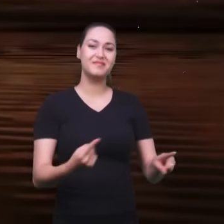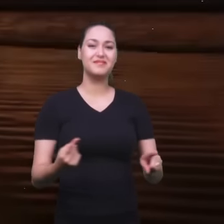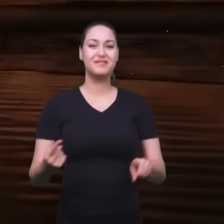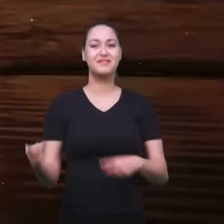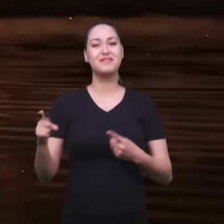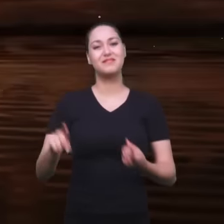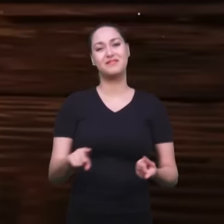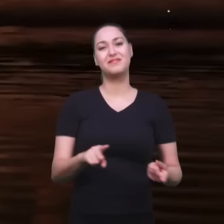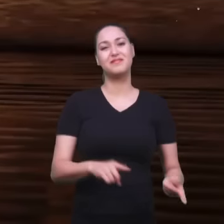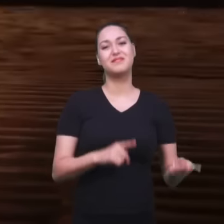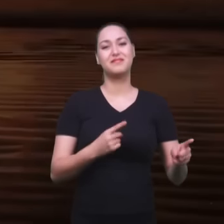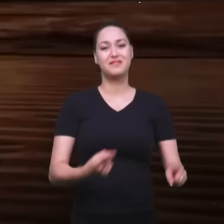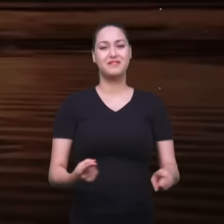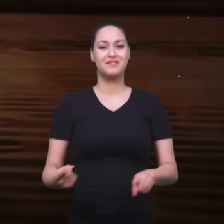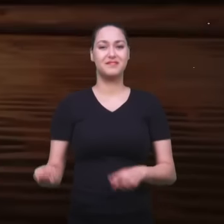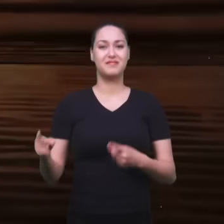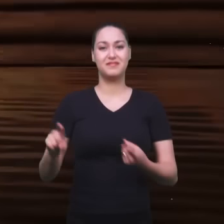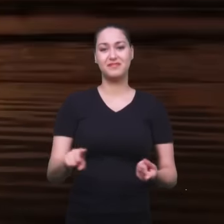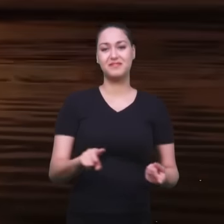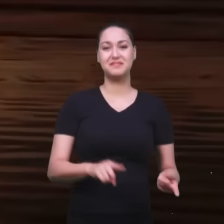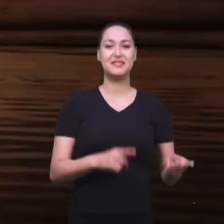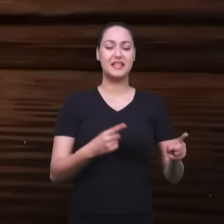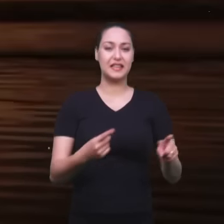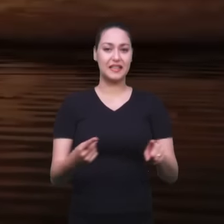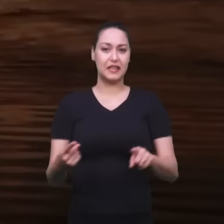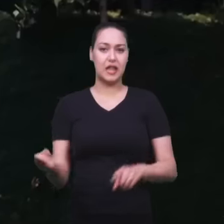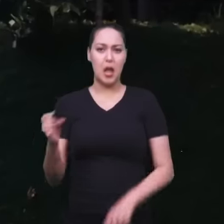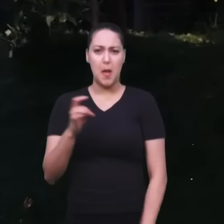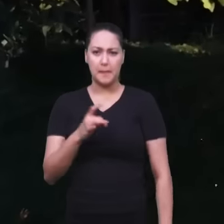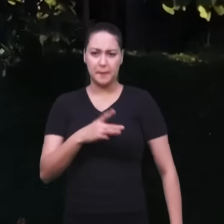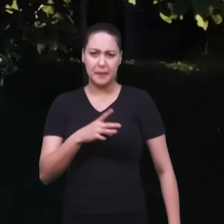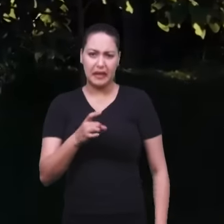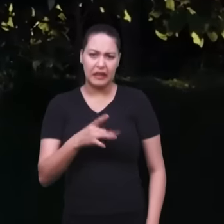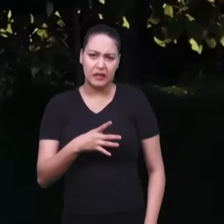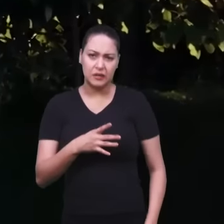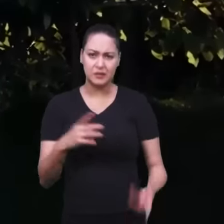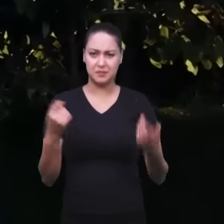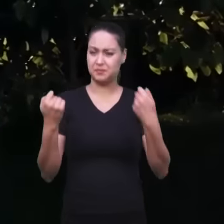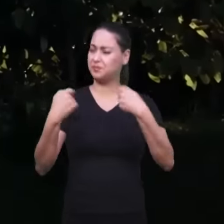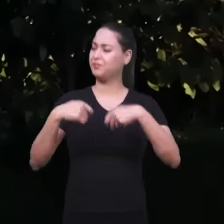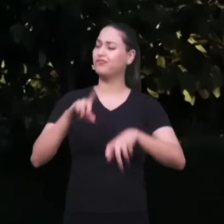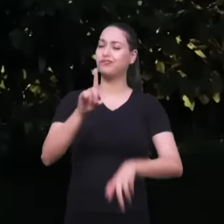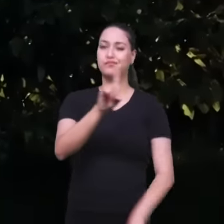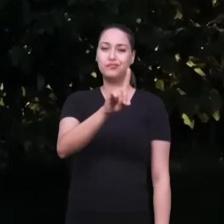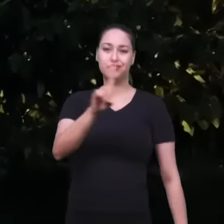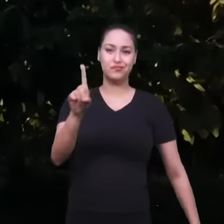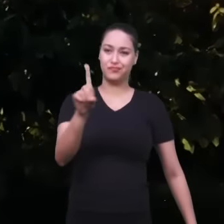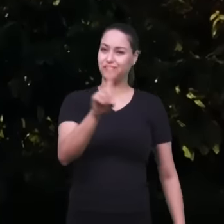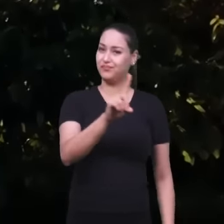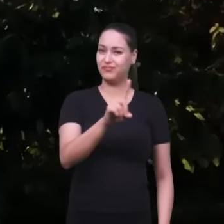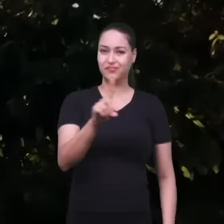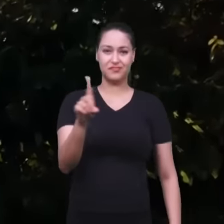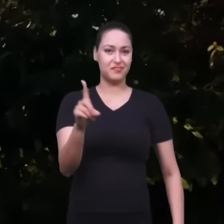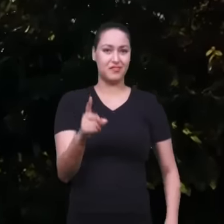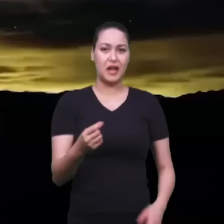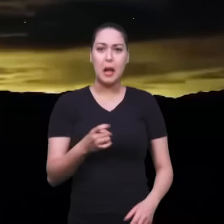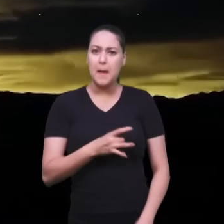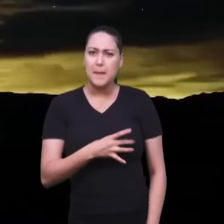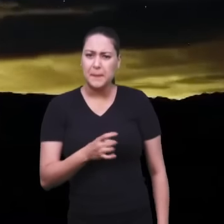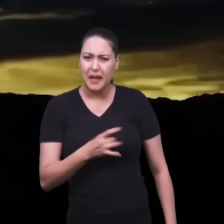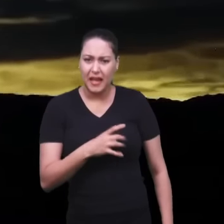misericordias Não há o que temer Não